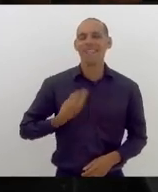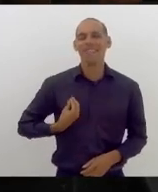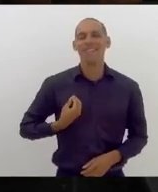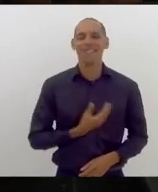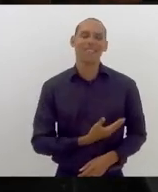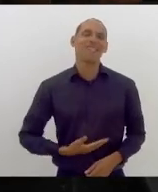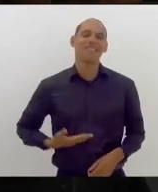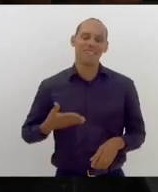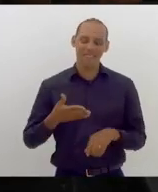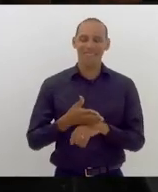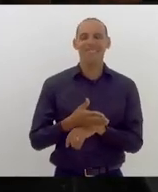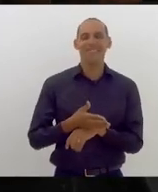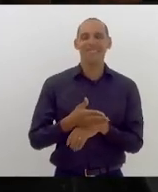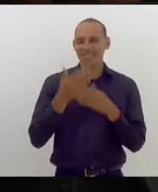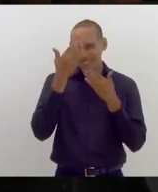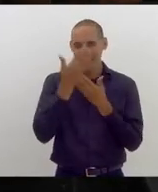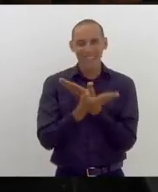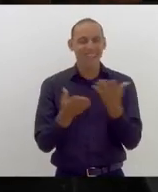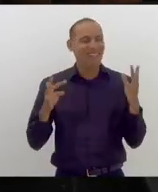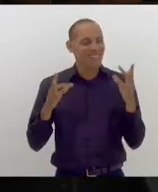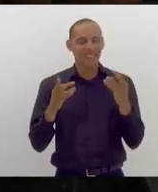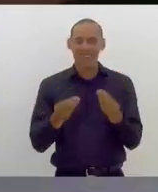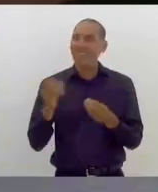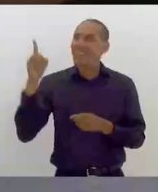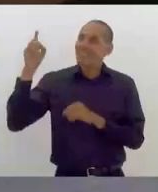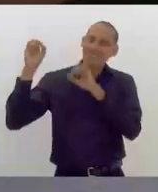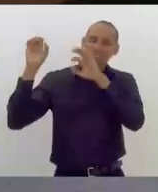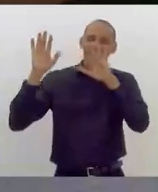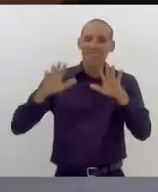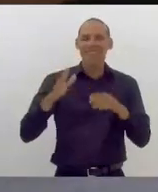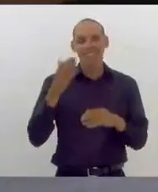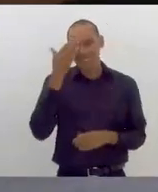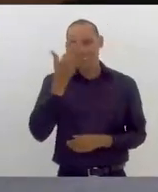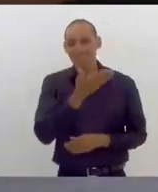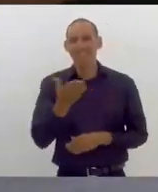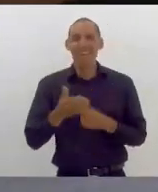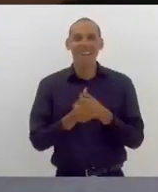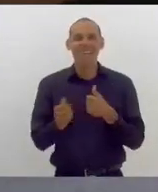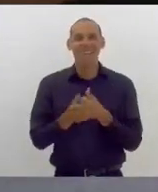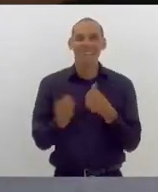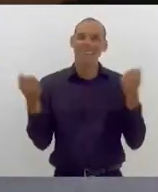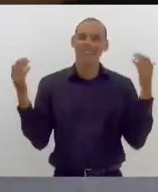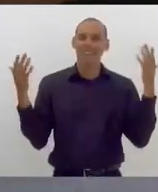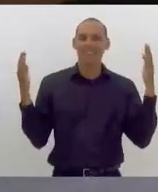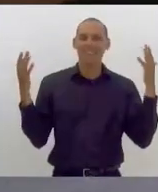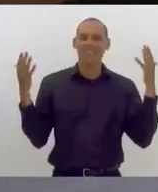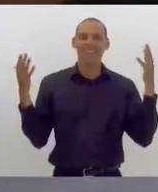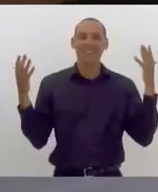vida pública. Então, obrigado a todos, que Deus abençoe, obrigado pelo carinho de vocês.